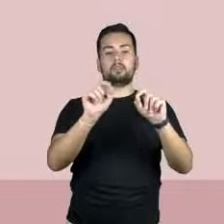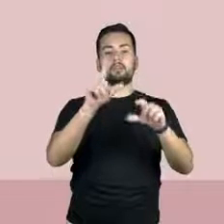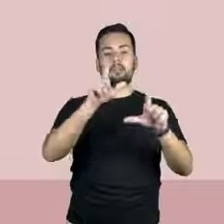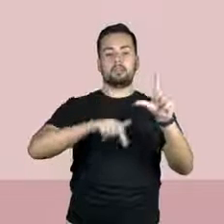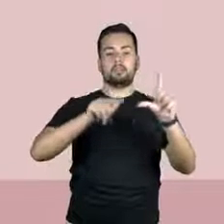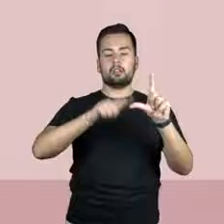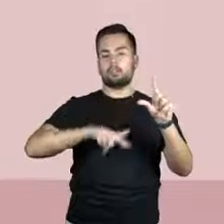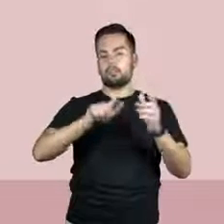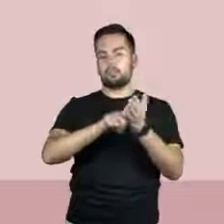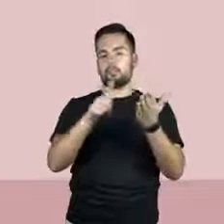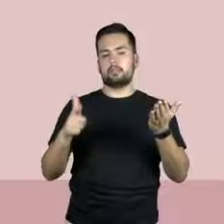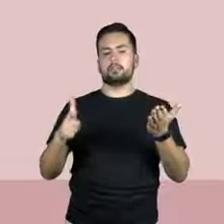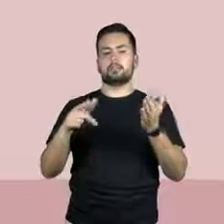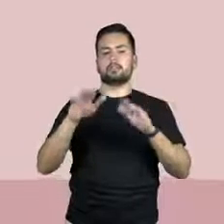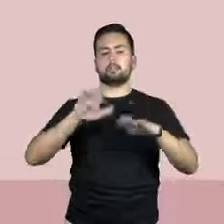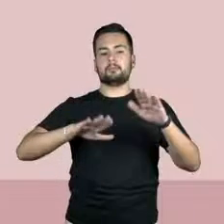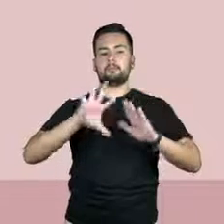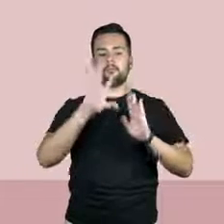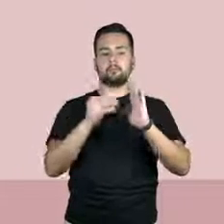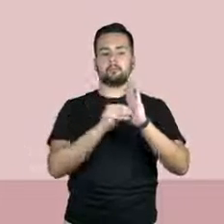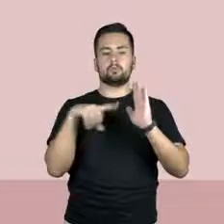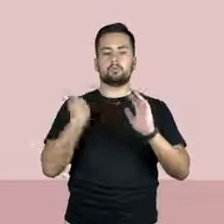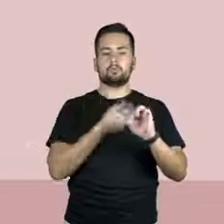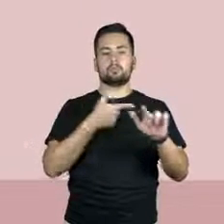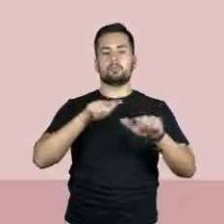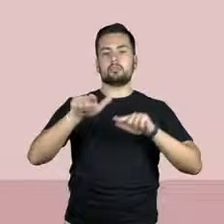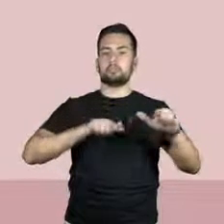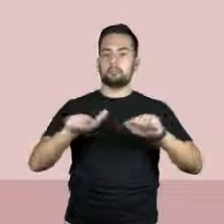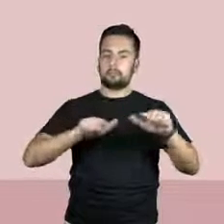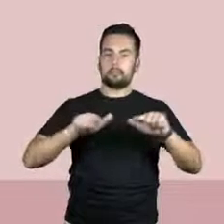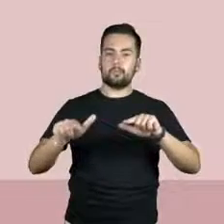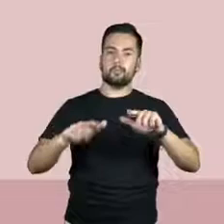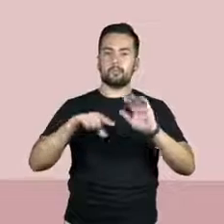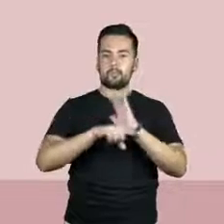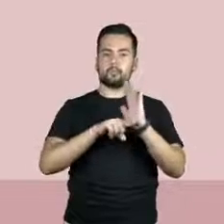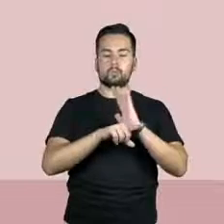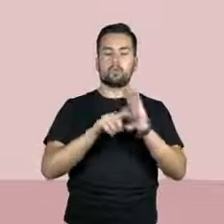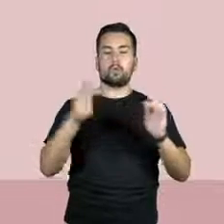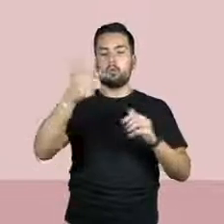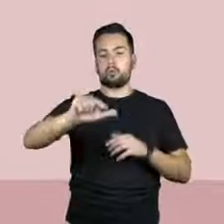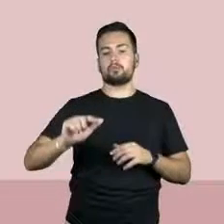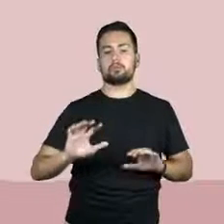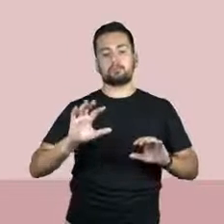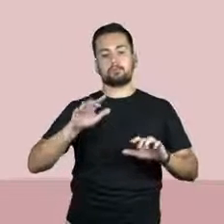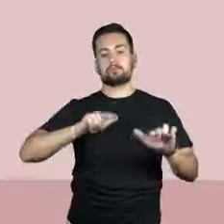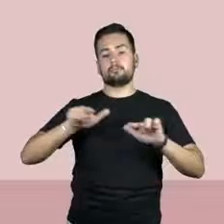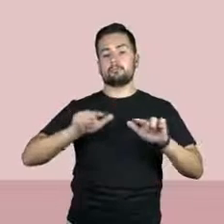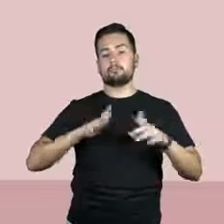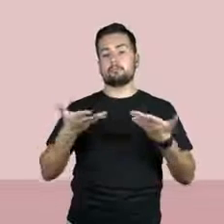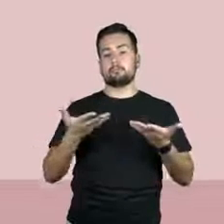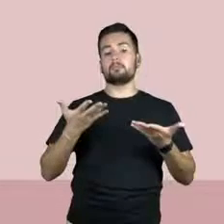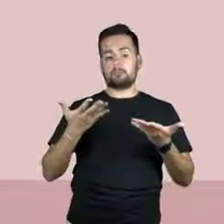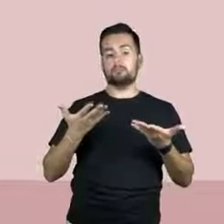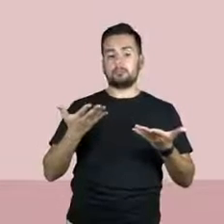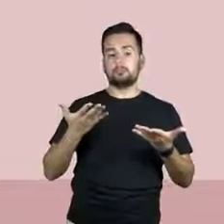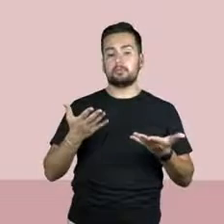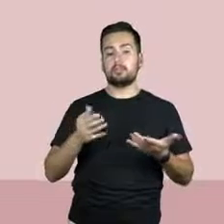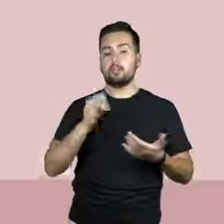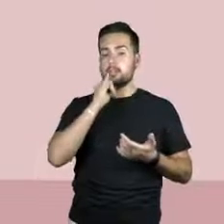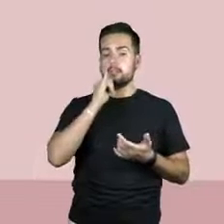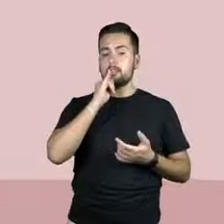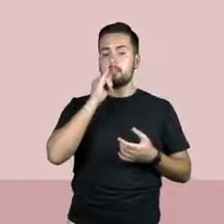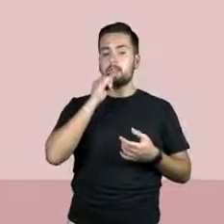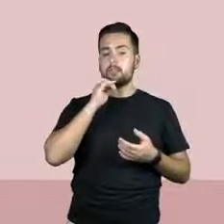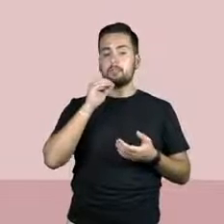dependendo do escopo onde a gente queira trabalhar essas análises, alguns outros fenômenos. Tá? Por exemplo, quedas,